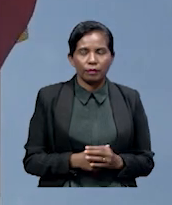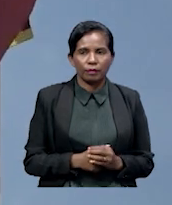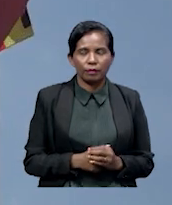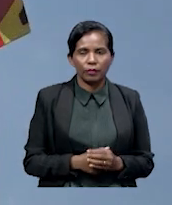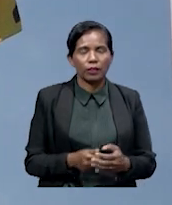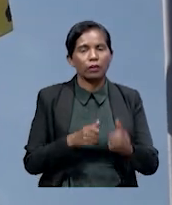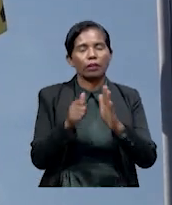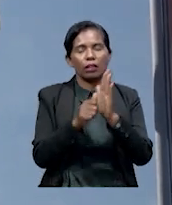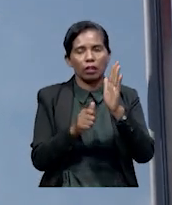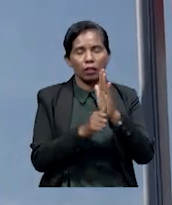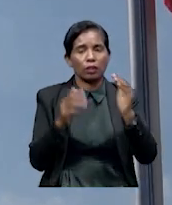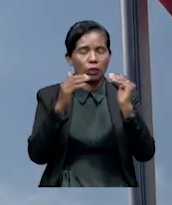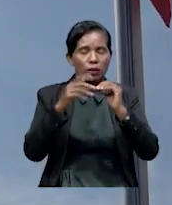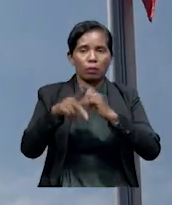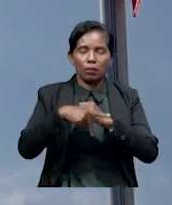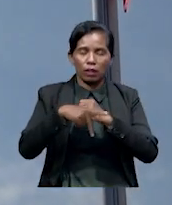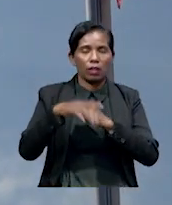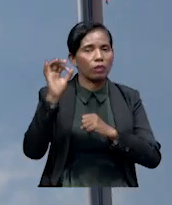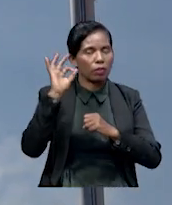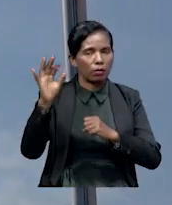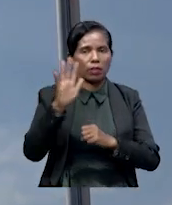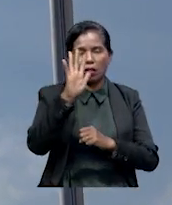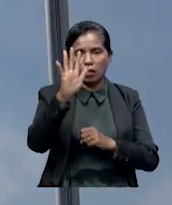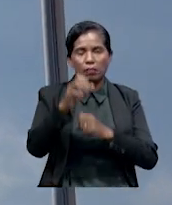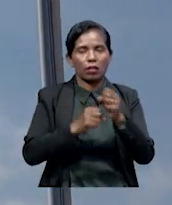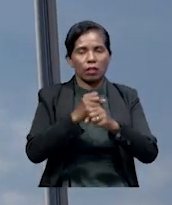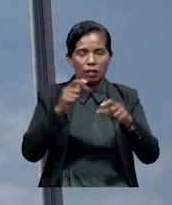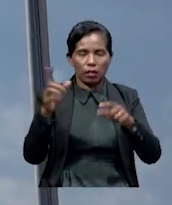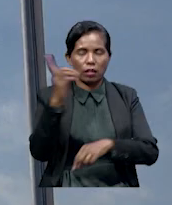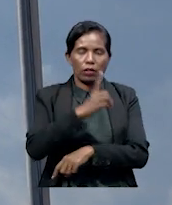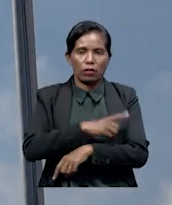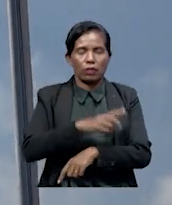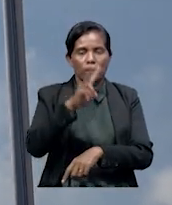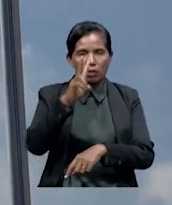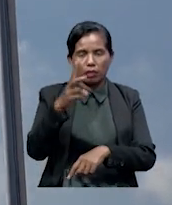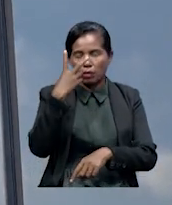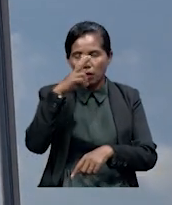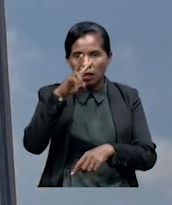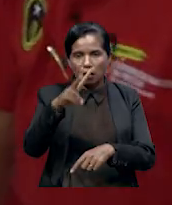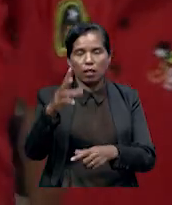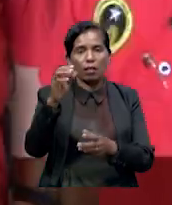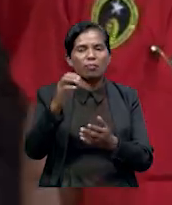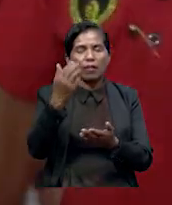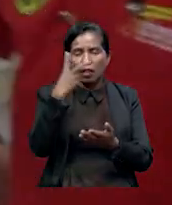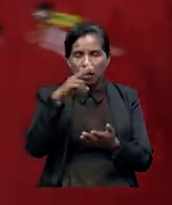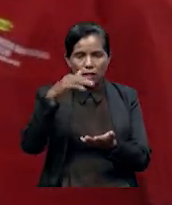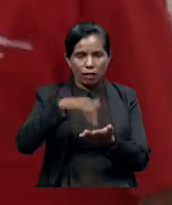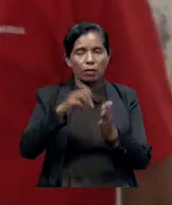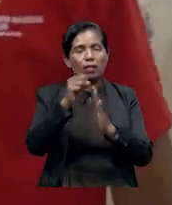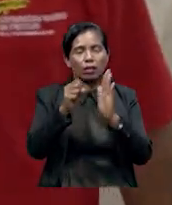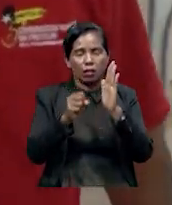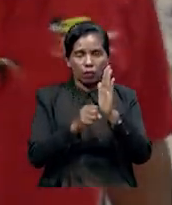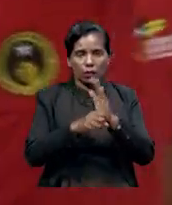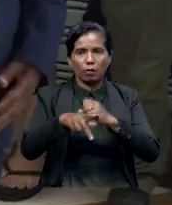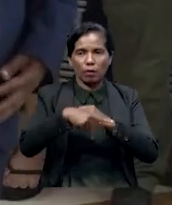Tirazenda Congresso Partido Fretilin ba da lima tinané e a lor andaruak atu a la revisão ba Estatuto Partido União, manual